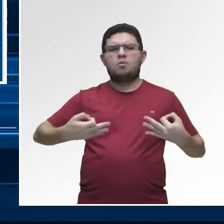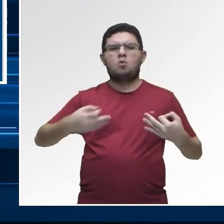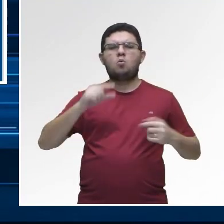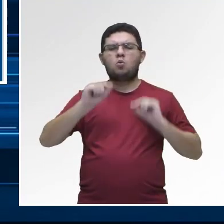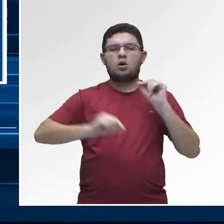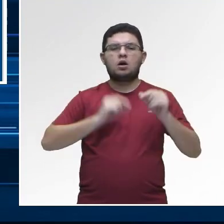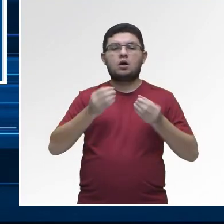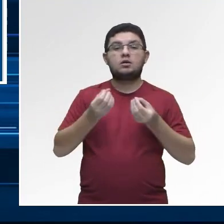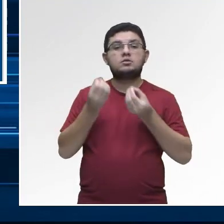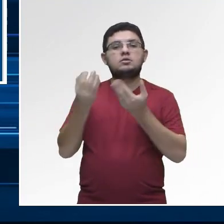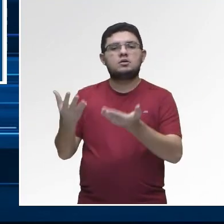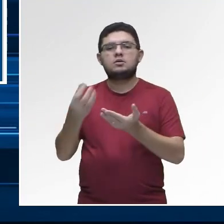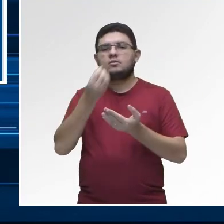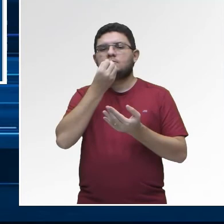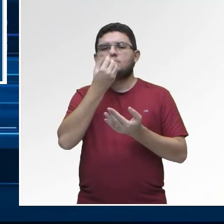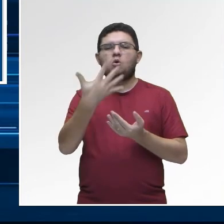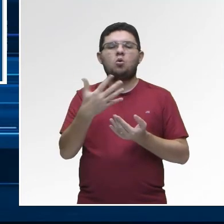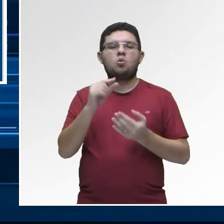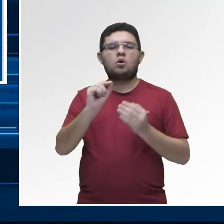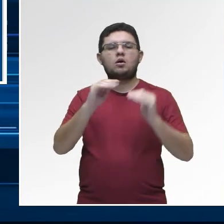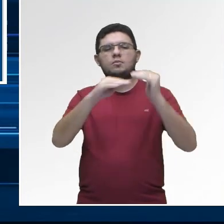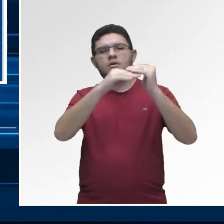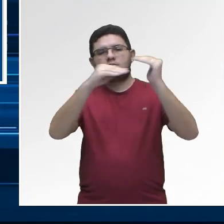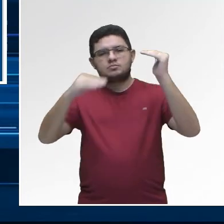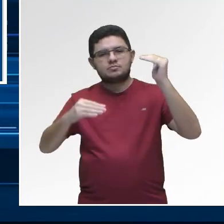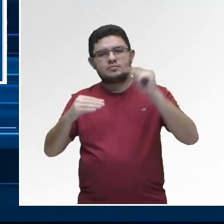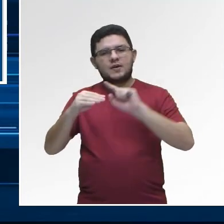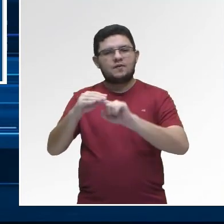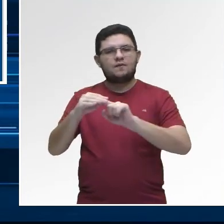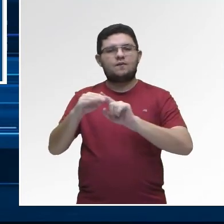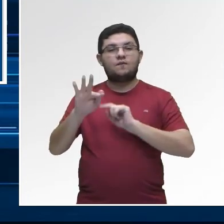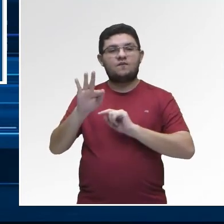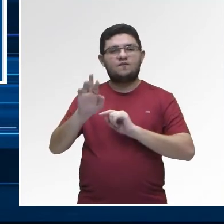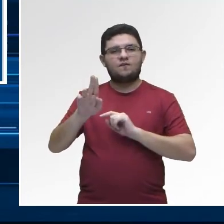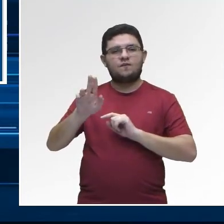concedia algum benefício, né, no caso o feudo, para